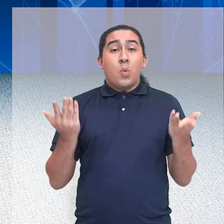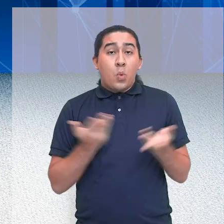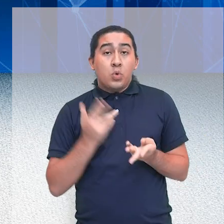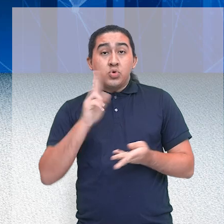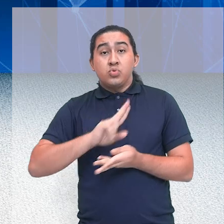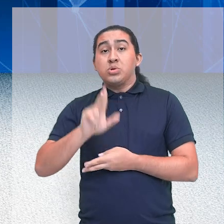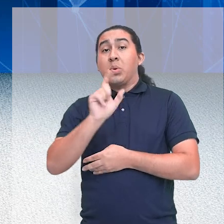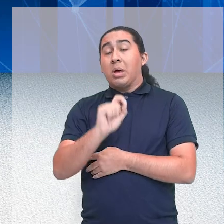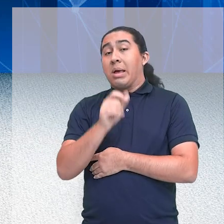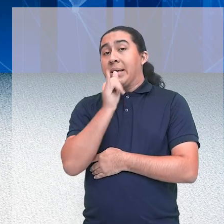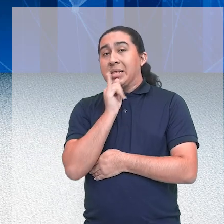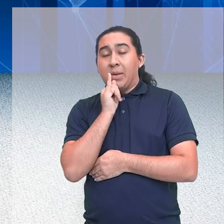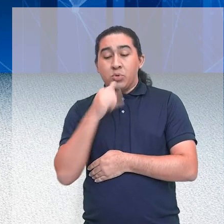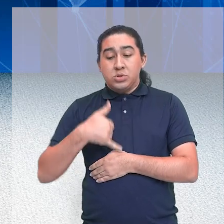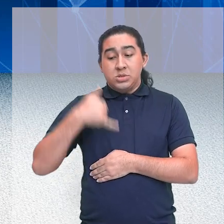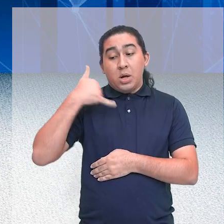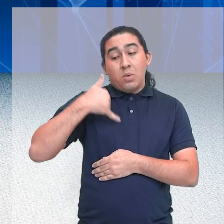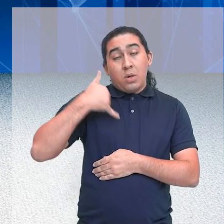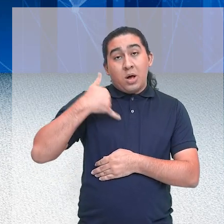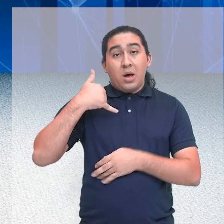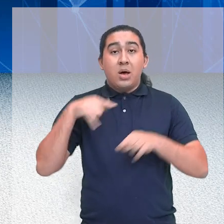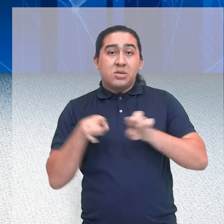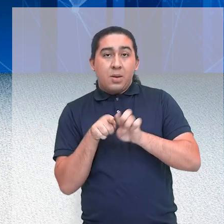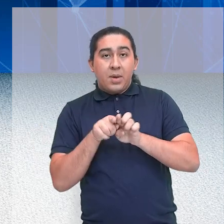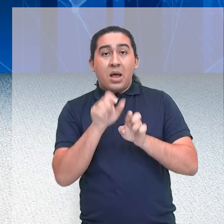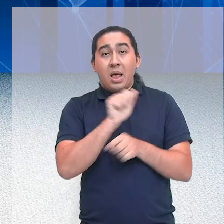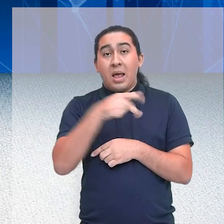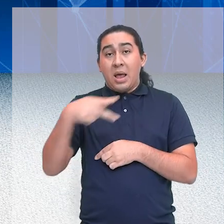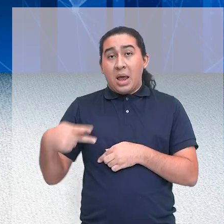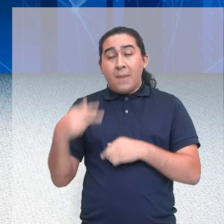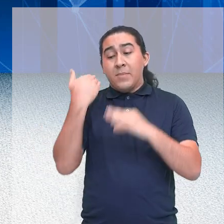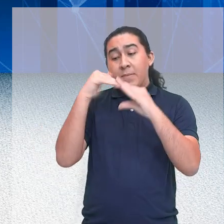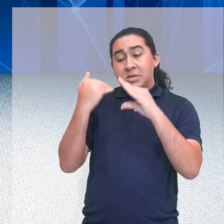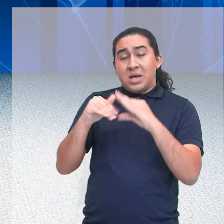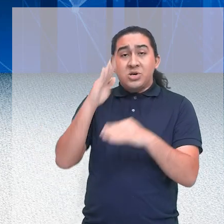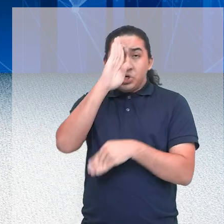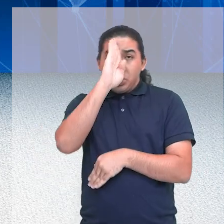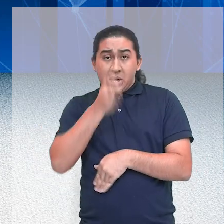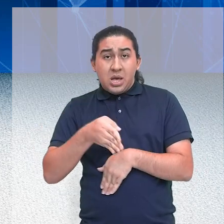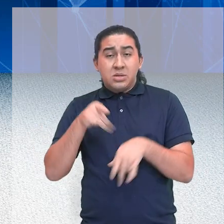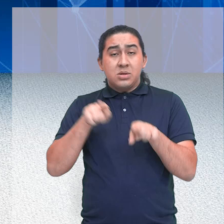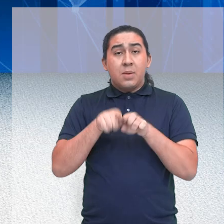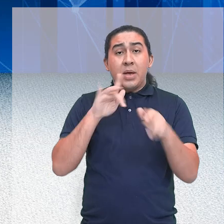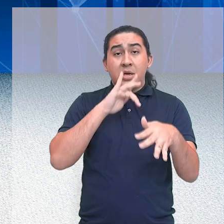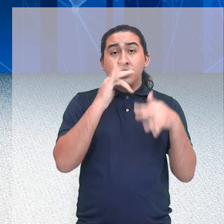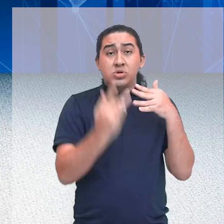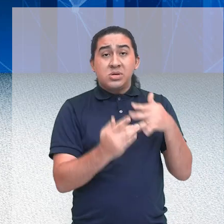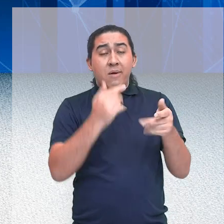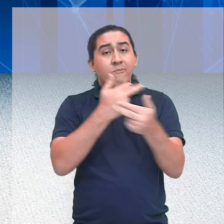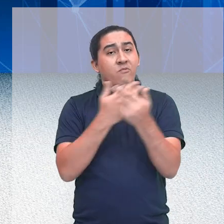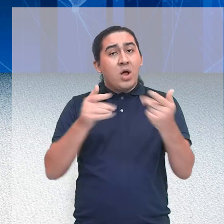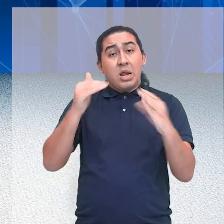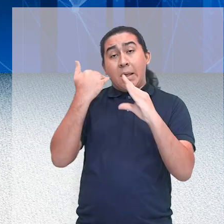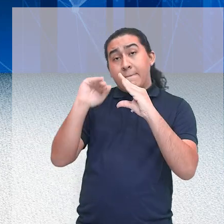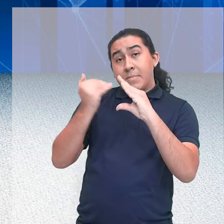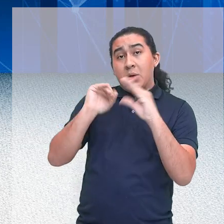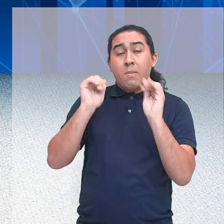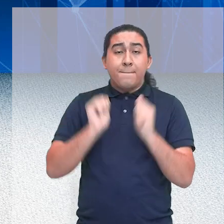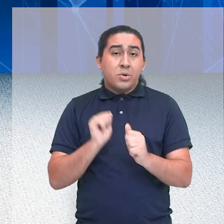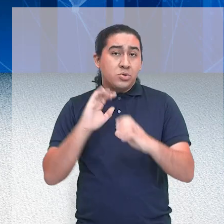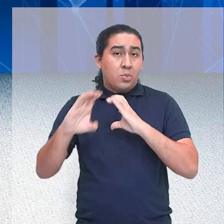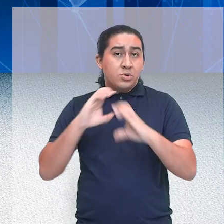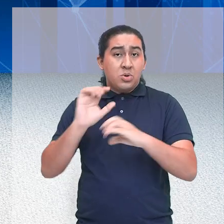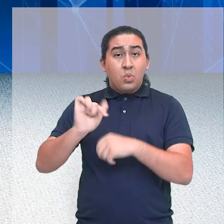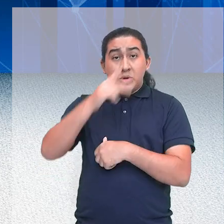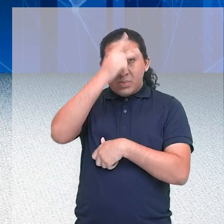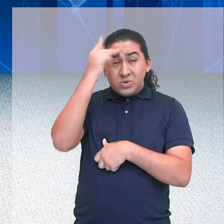através do smartphone, né, de aplicativos de mensagem, das redes sociais, de e-mails, eu posso me comunicar com outra